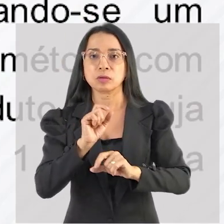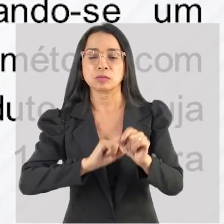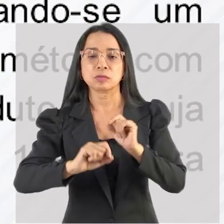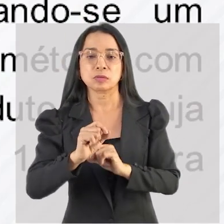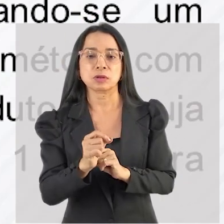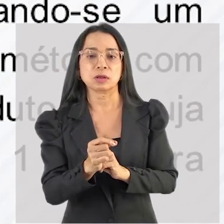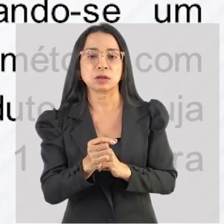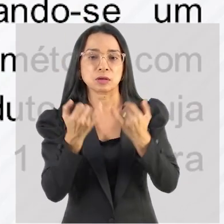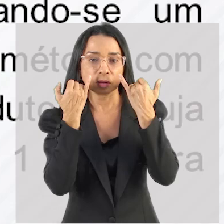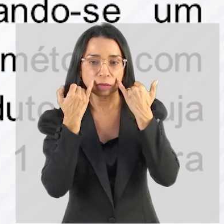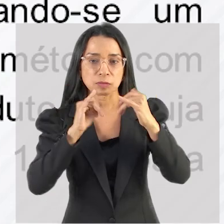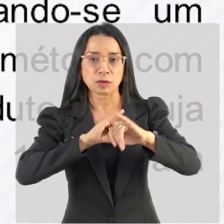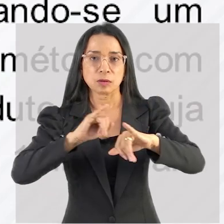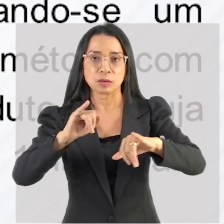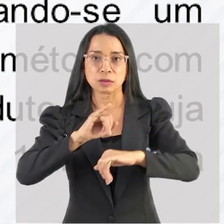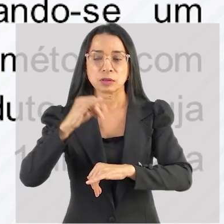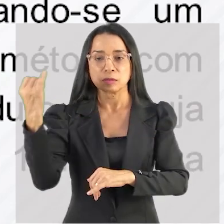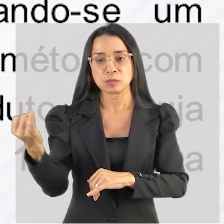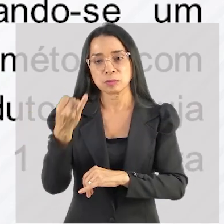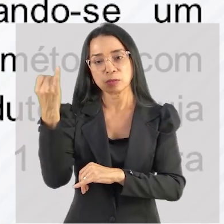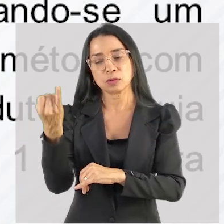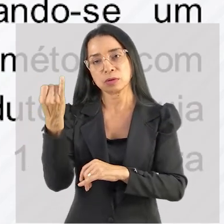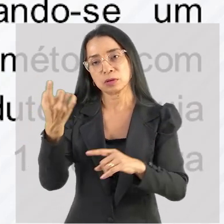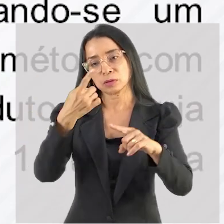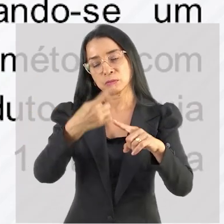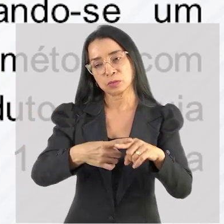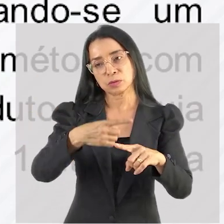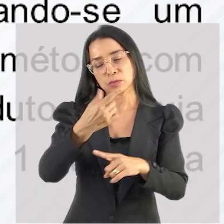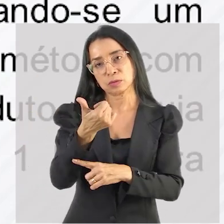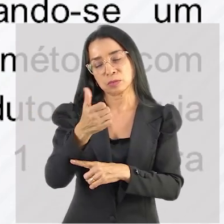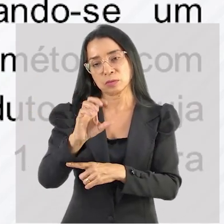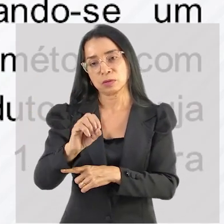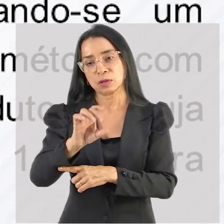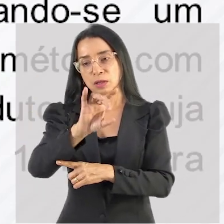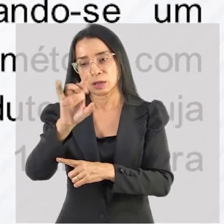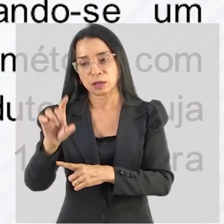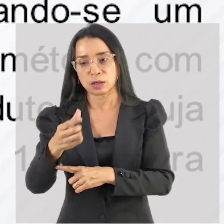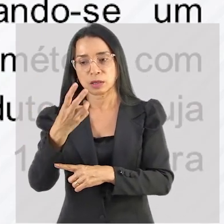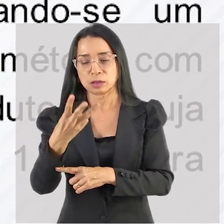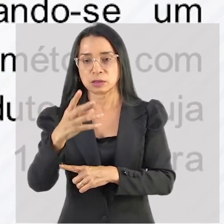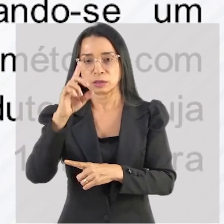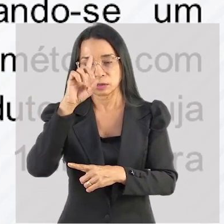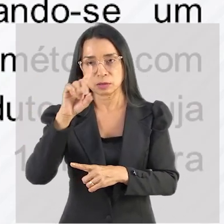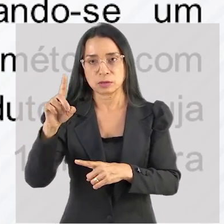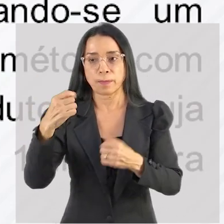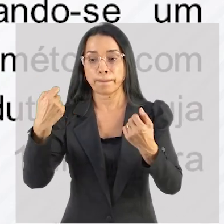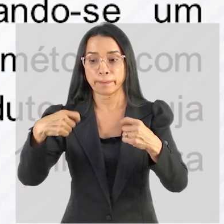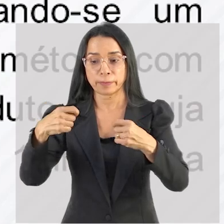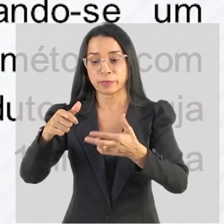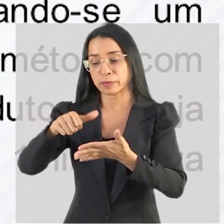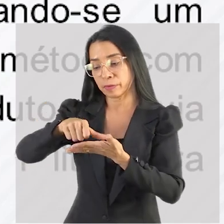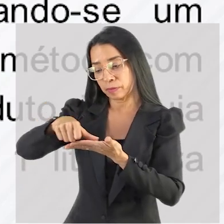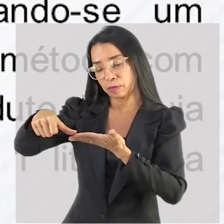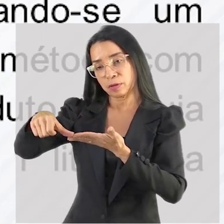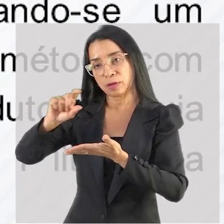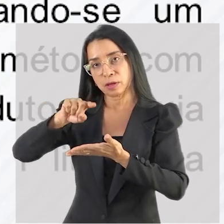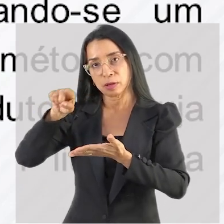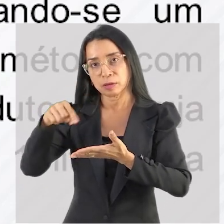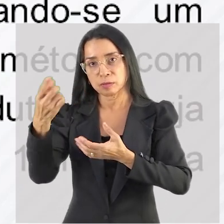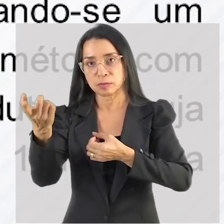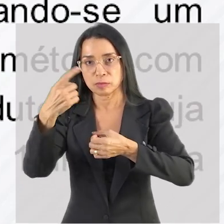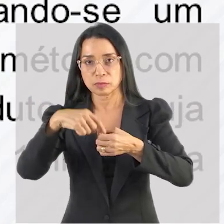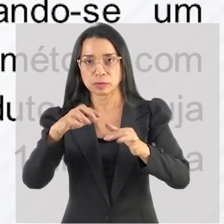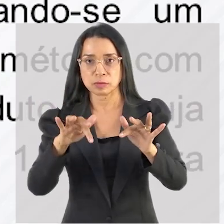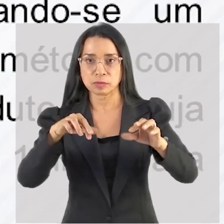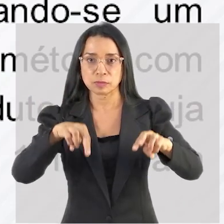faz? Um dado desse importante, que multiplica-se por 10 a cada 3 dias, você já tem que destacar, tá? Grifa, para depois quando tu voltar